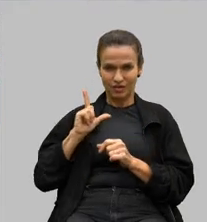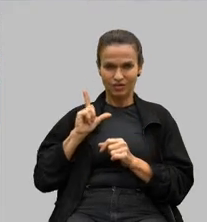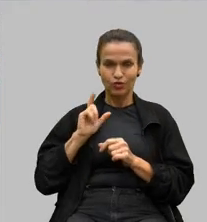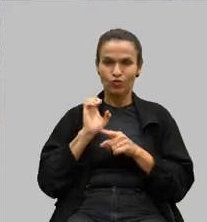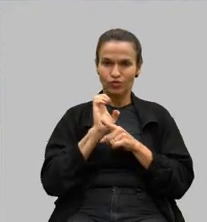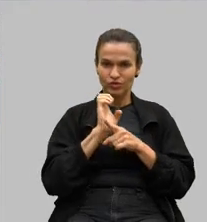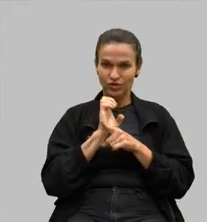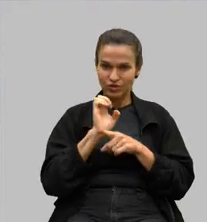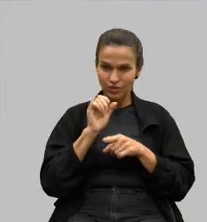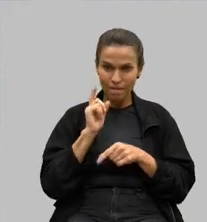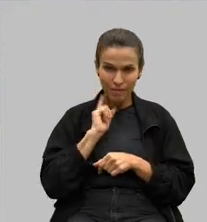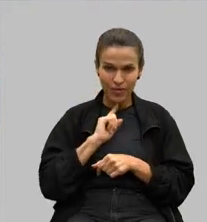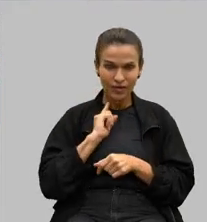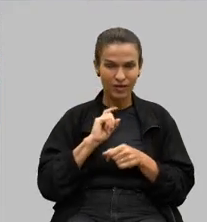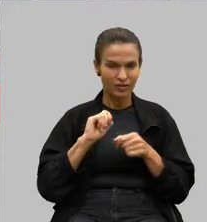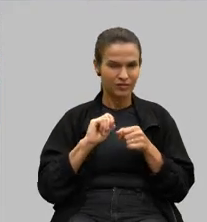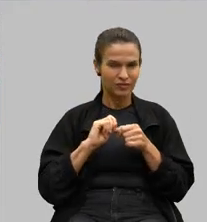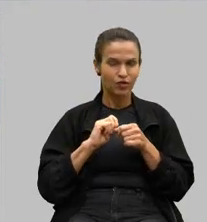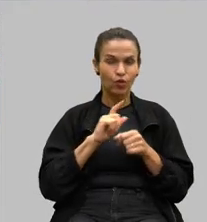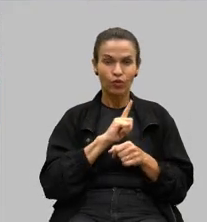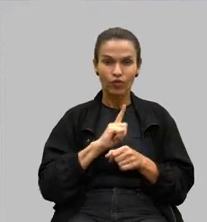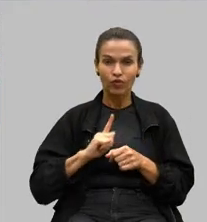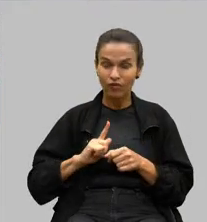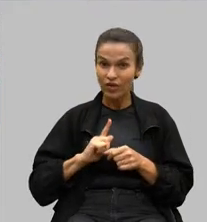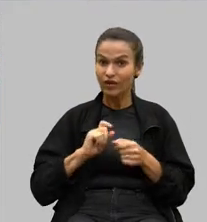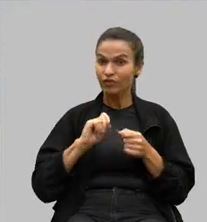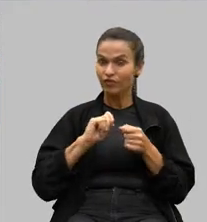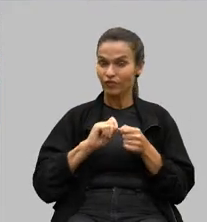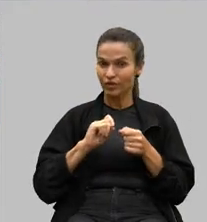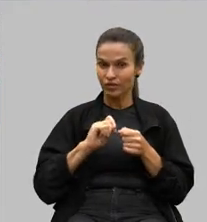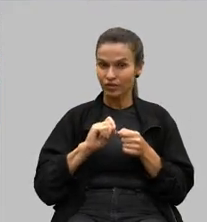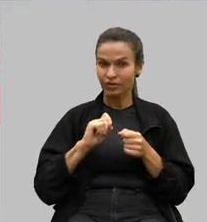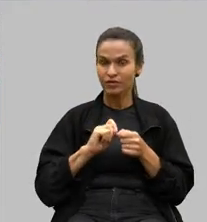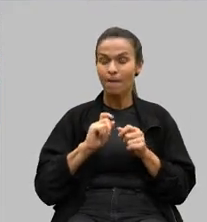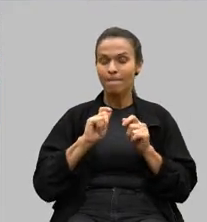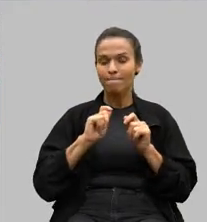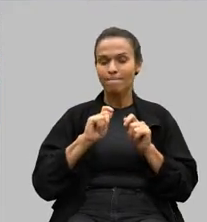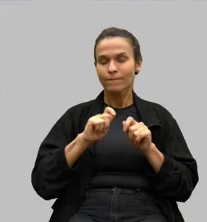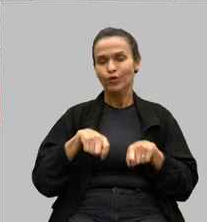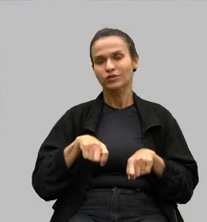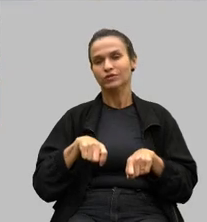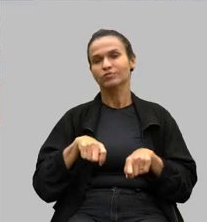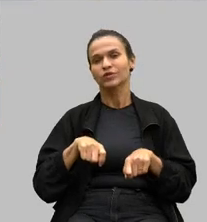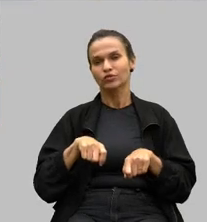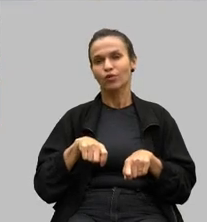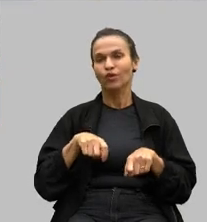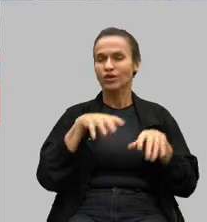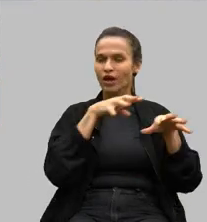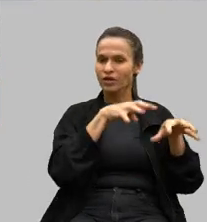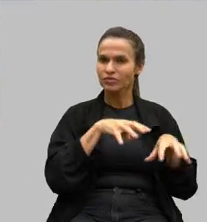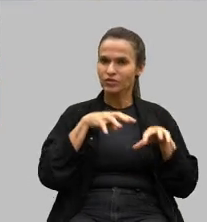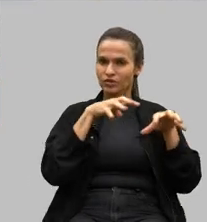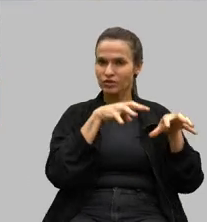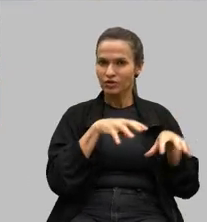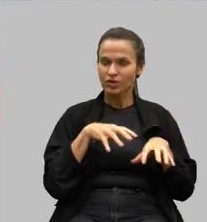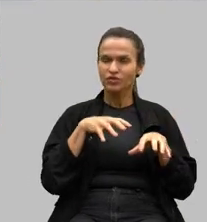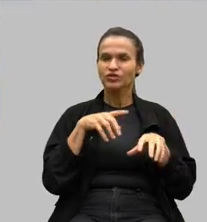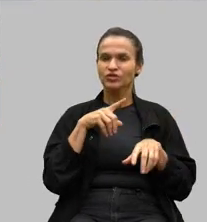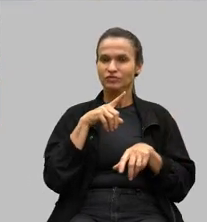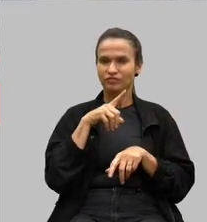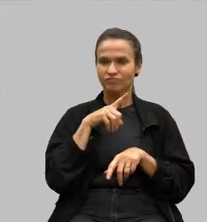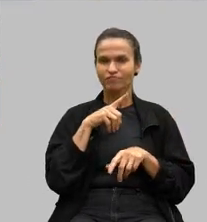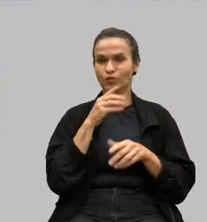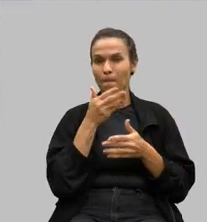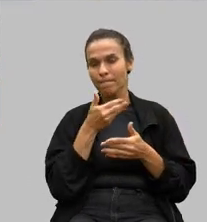Estado de Minas fez o que o governo na verdade fez possibilitou que as mineradoras estivessem em situação